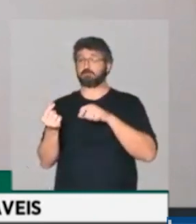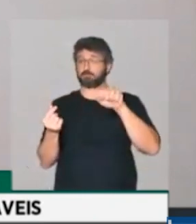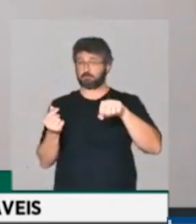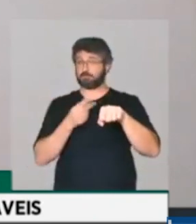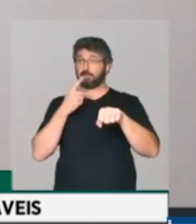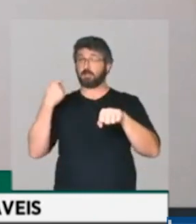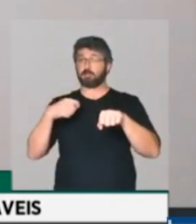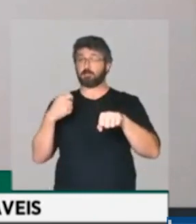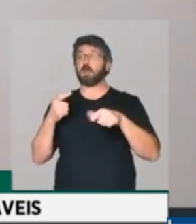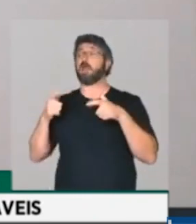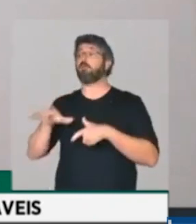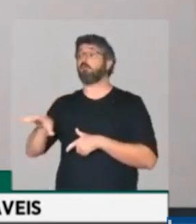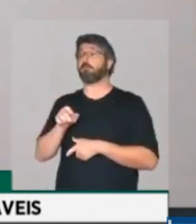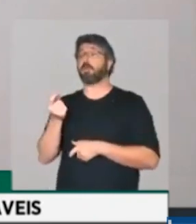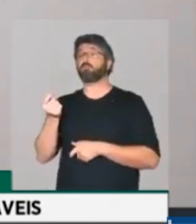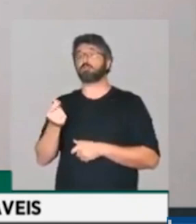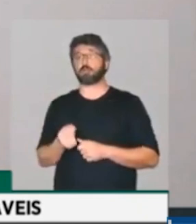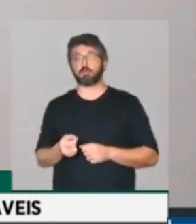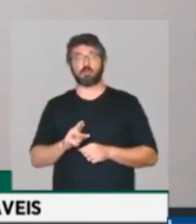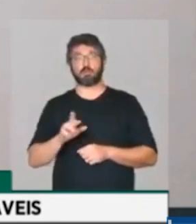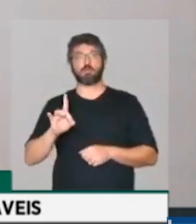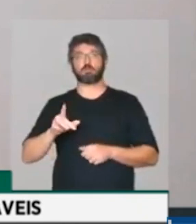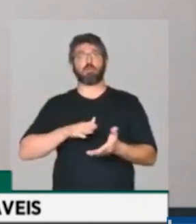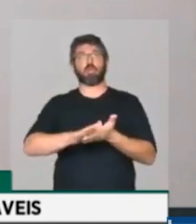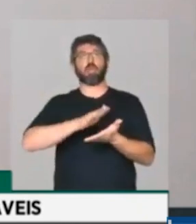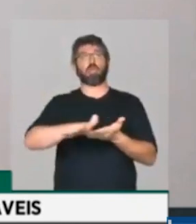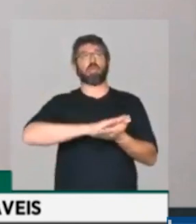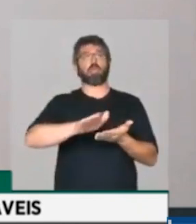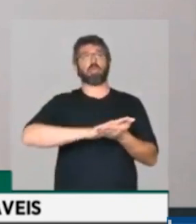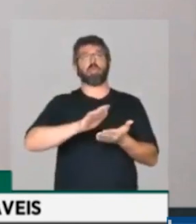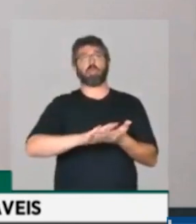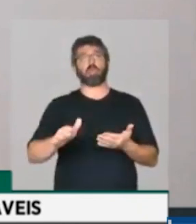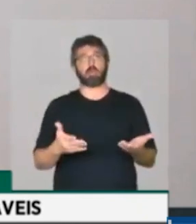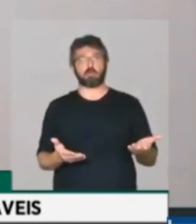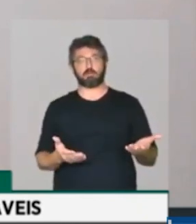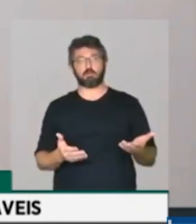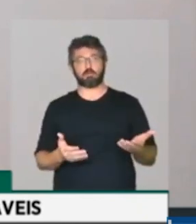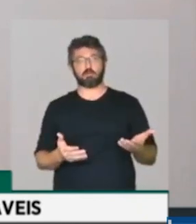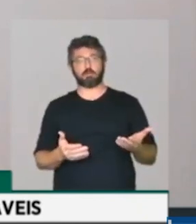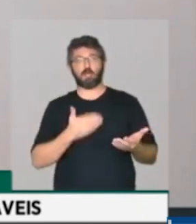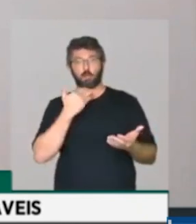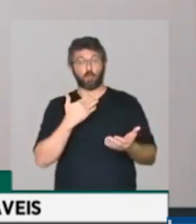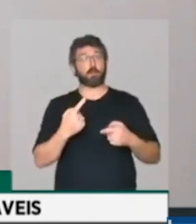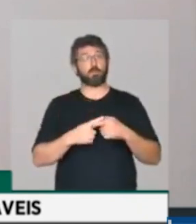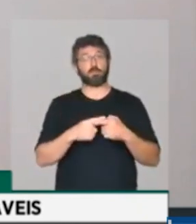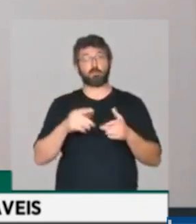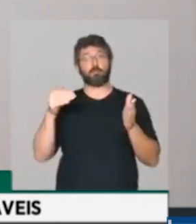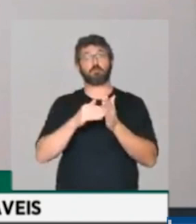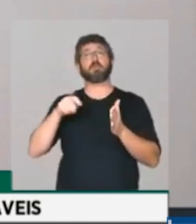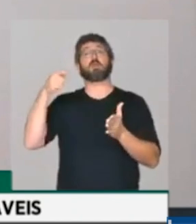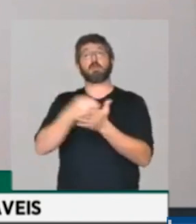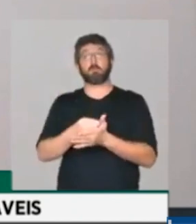falar da fonte desses recursos, e não simplesmente emitir título da dívida, título público, porque no final das contas,